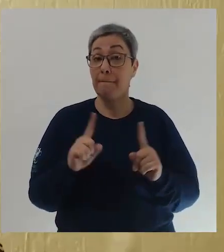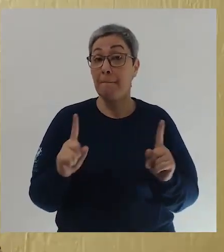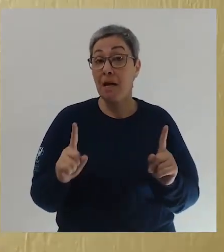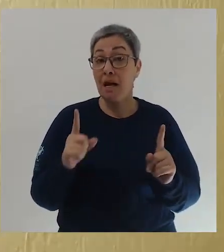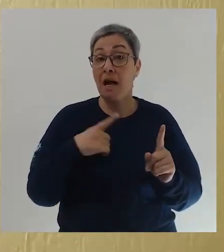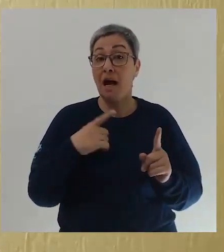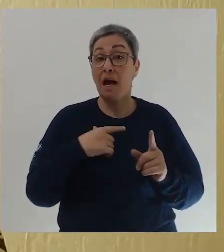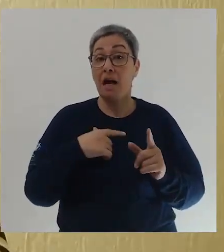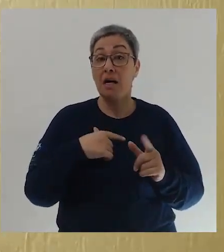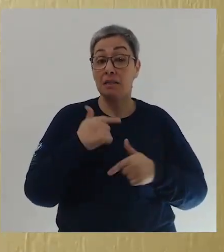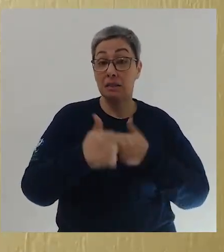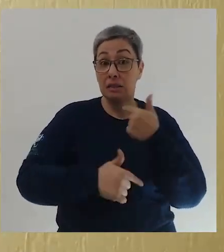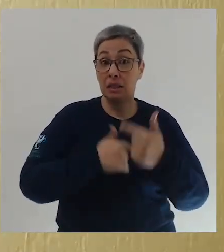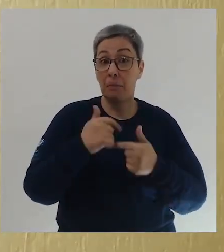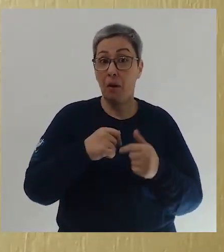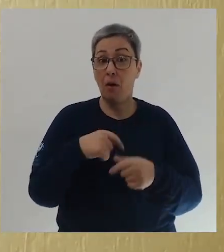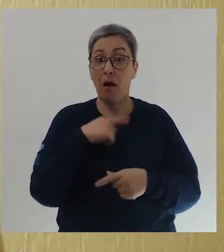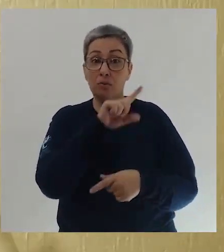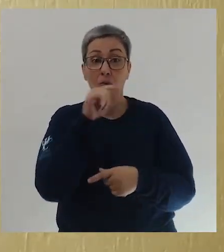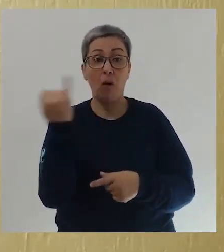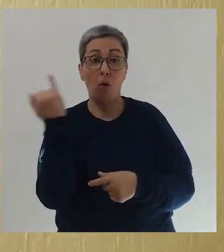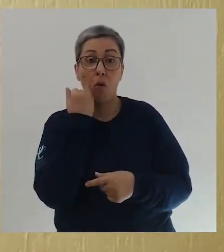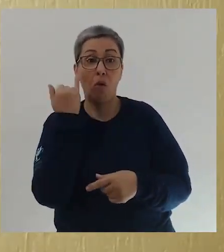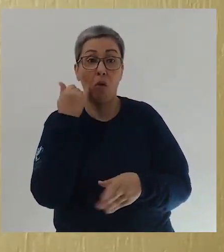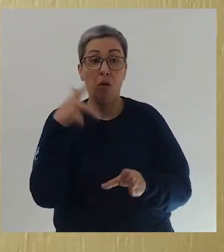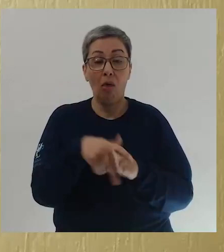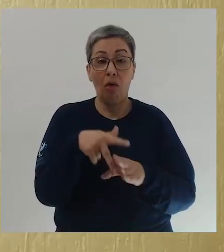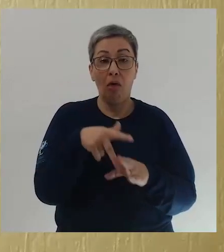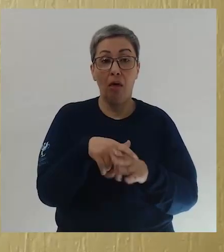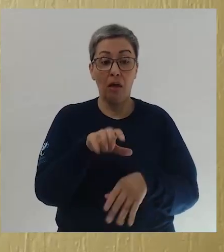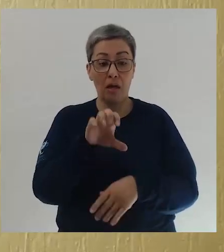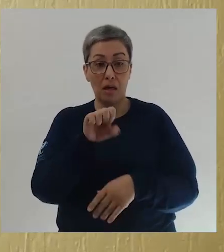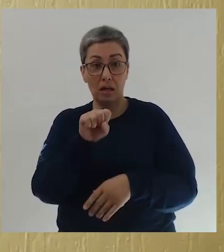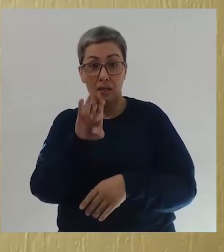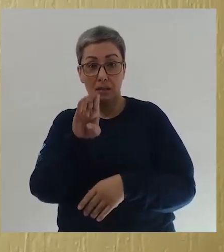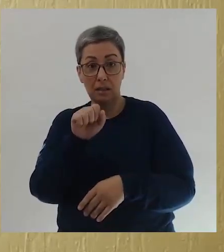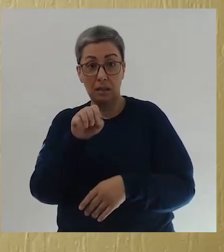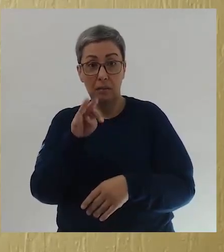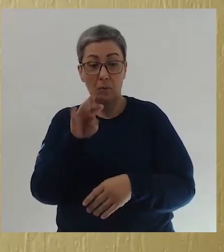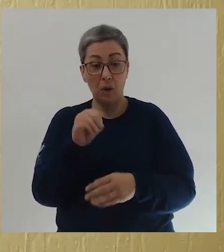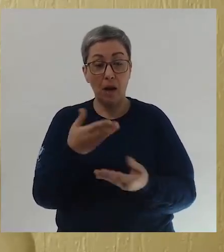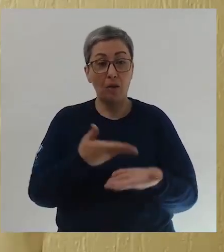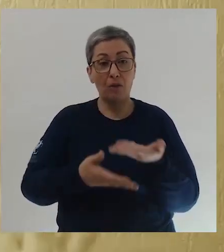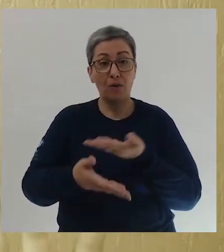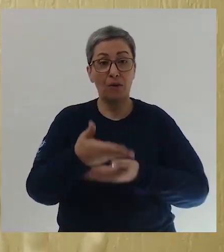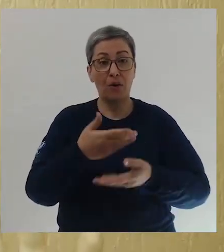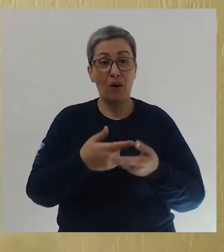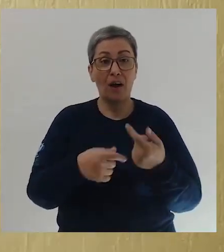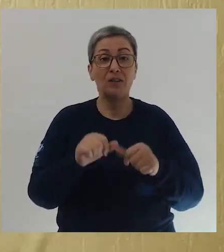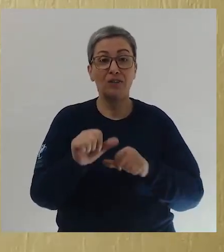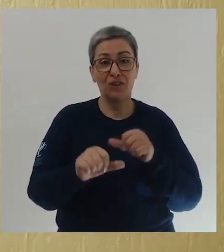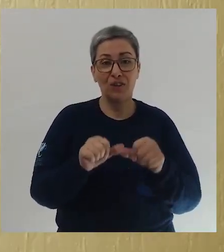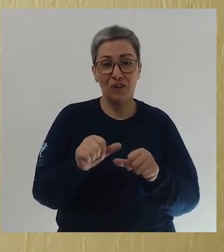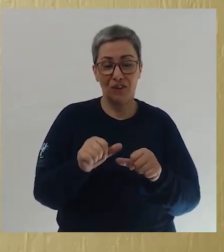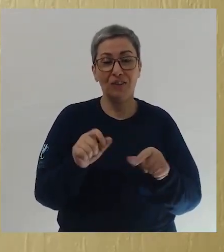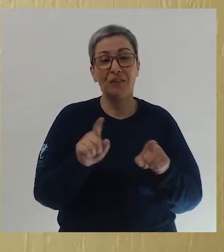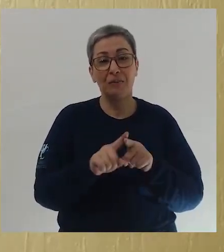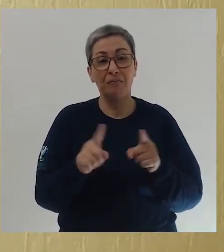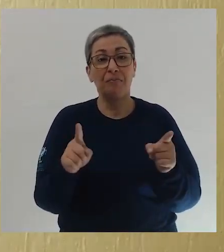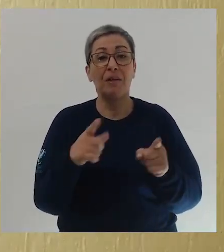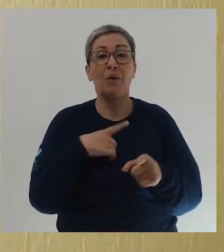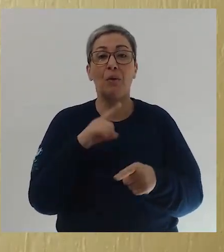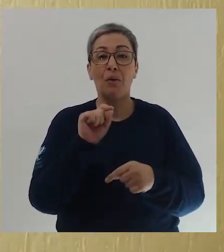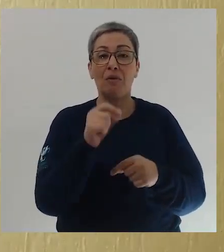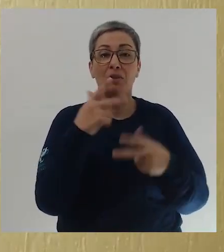paz. Mas a mão de obra indígena foi explorada através do escambo. Sabe o que era o escambo? Era troca, né? Escambo significa